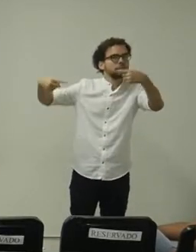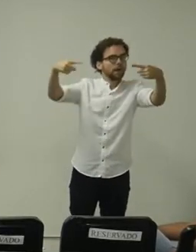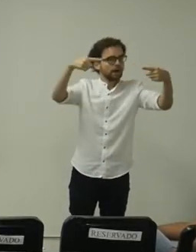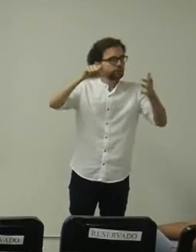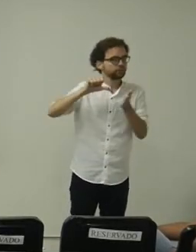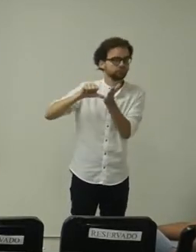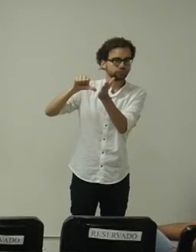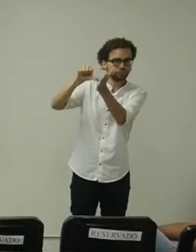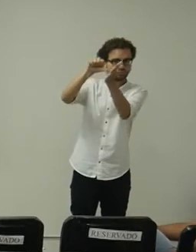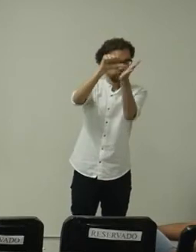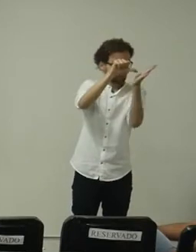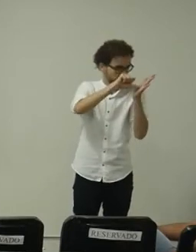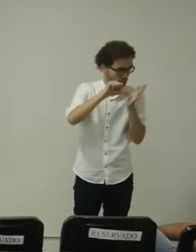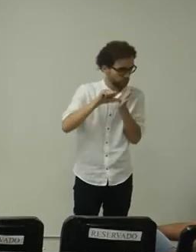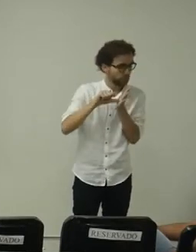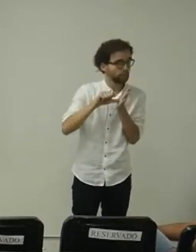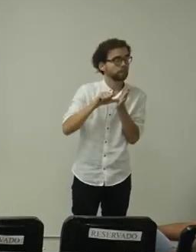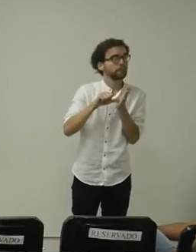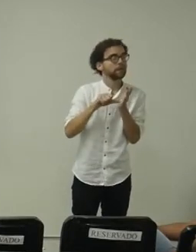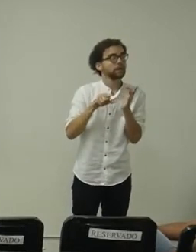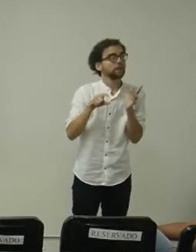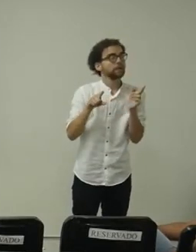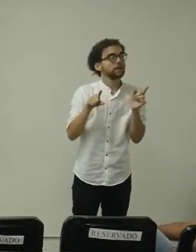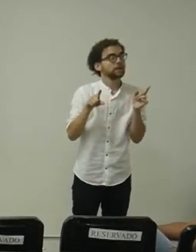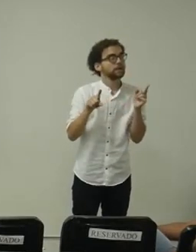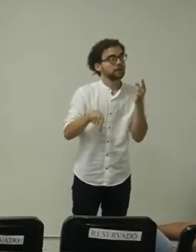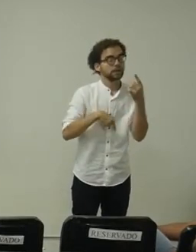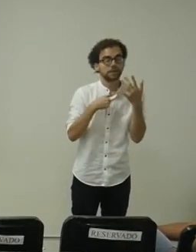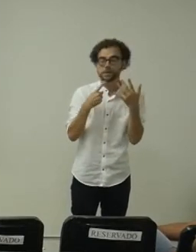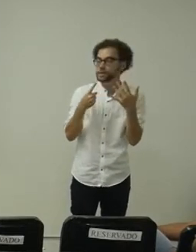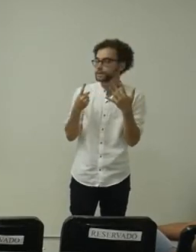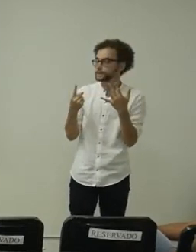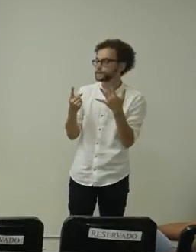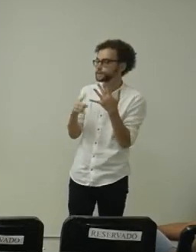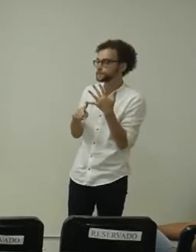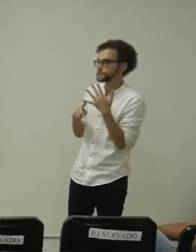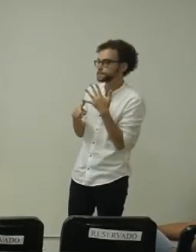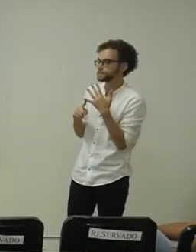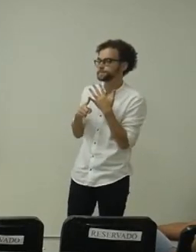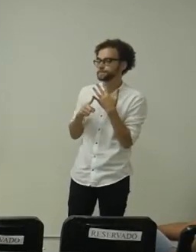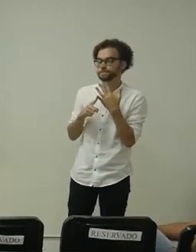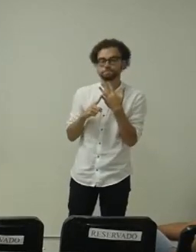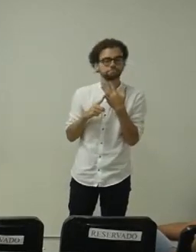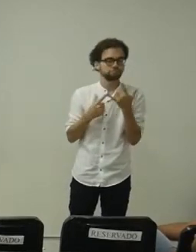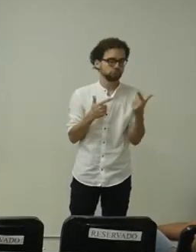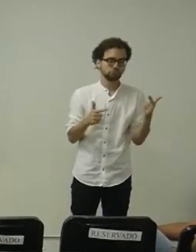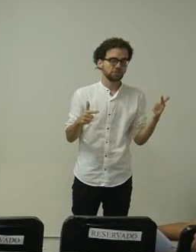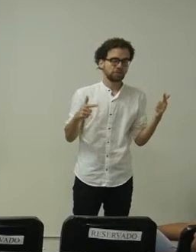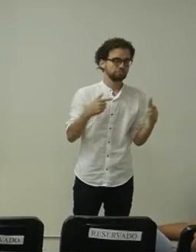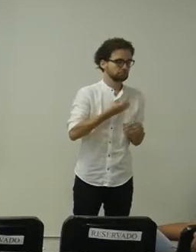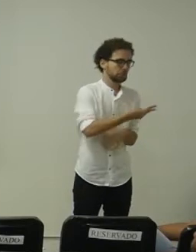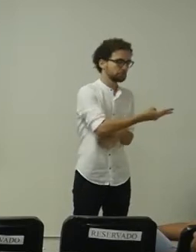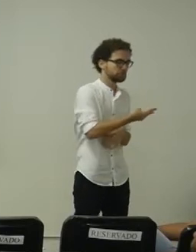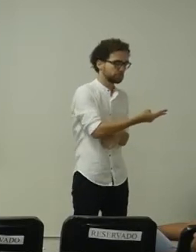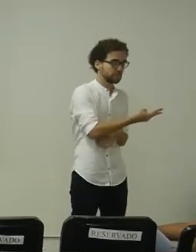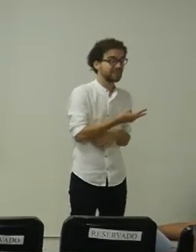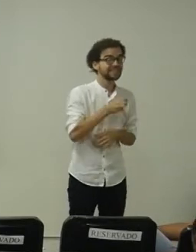campi? E esta daqui também não está direcionada.